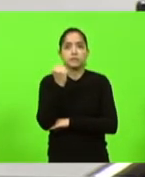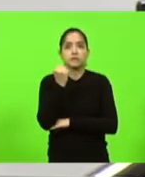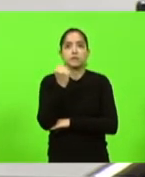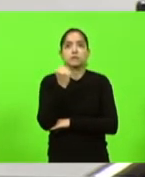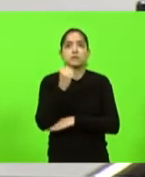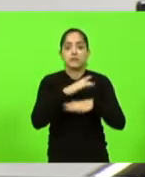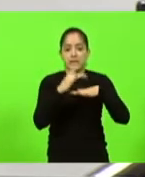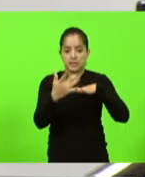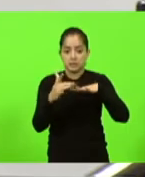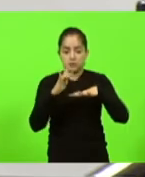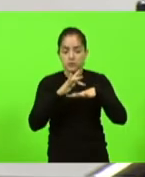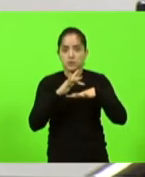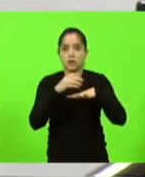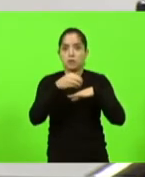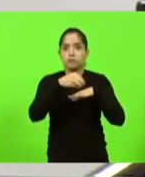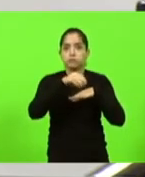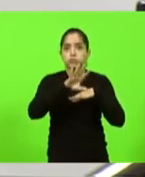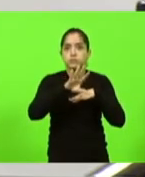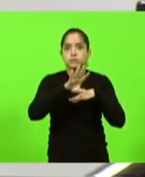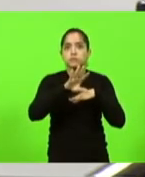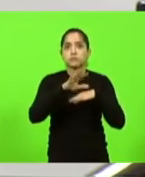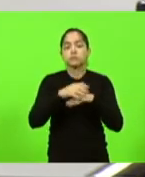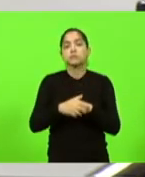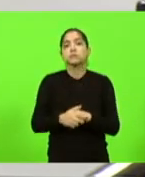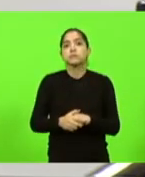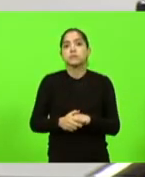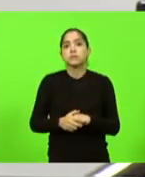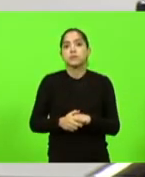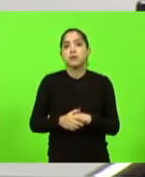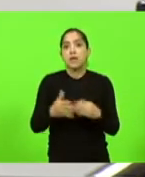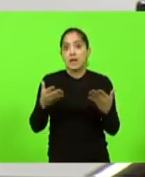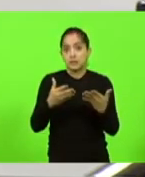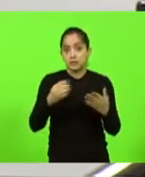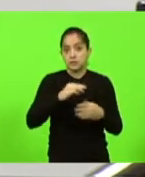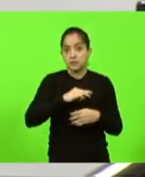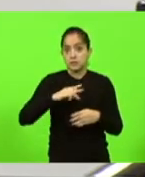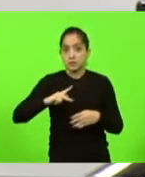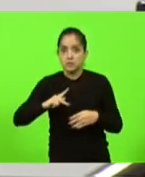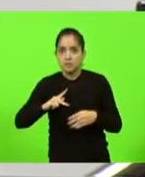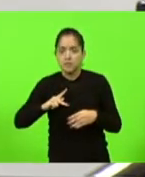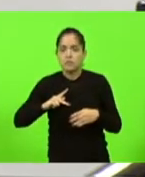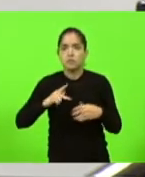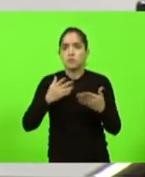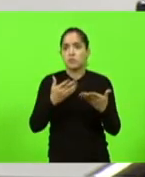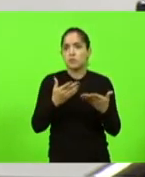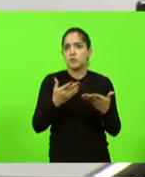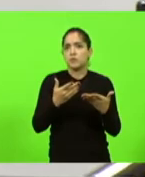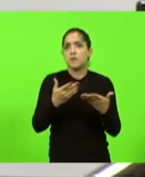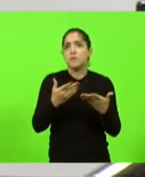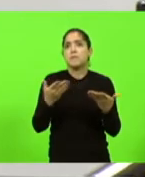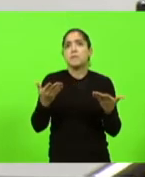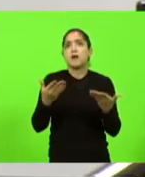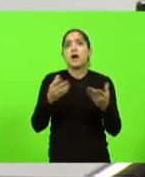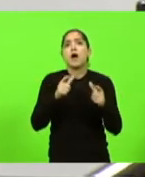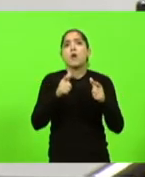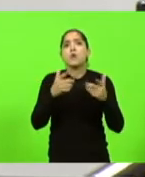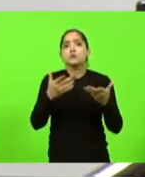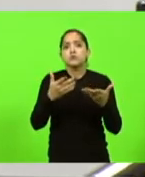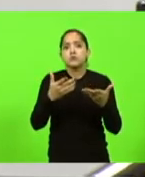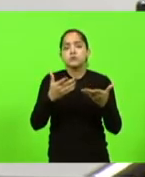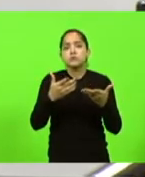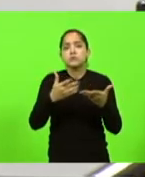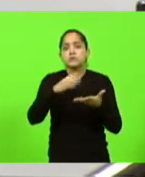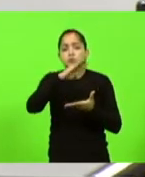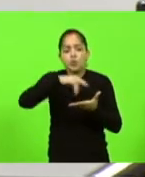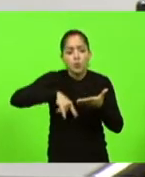social. Aí ele diz que é o Ministério Público que afirma isso. Mas, afinal de contas, onde é que está o documento do Ministério Público?